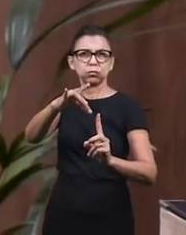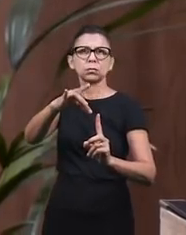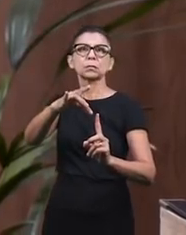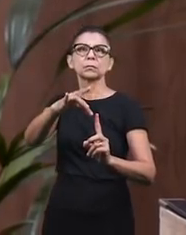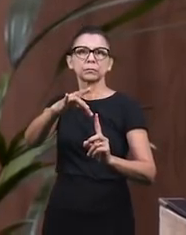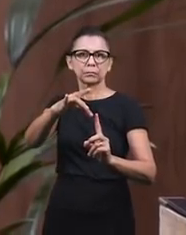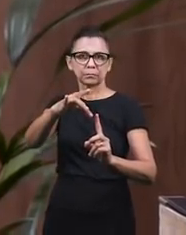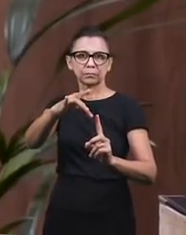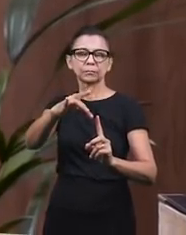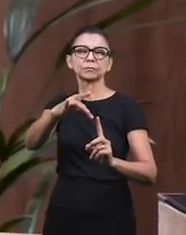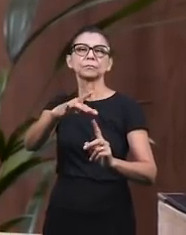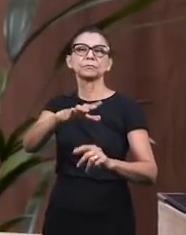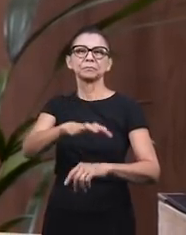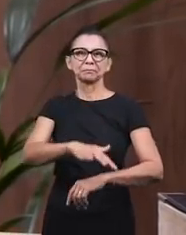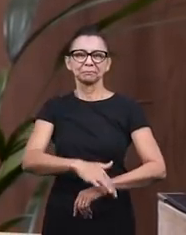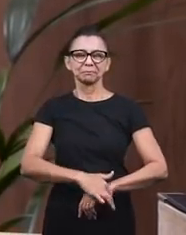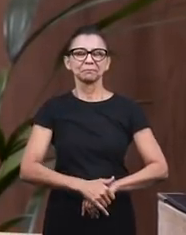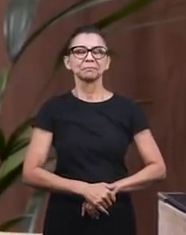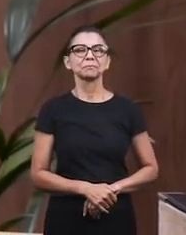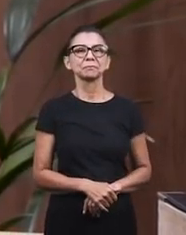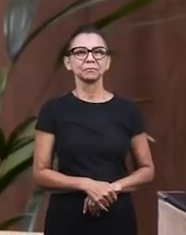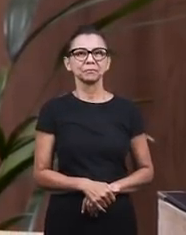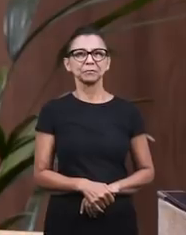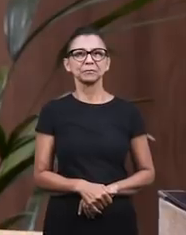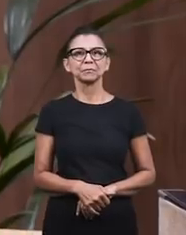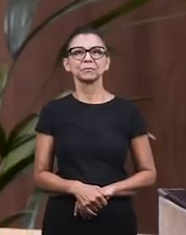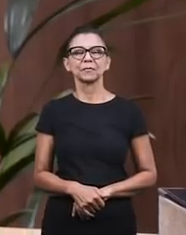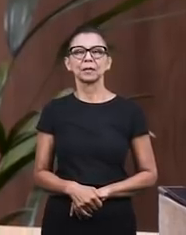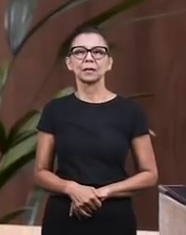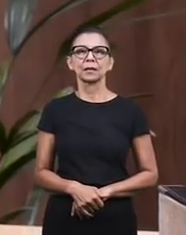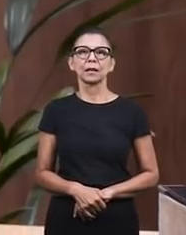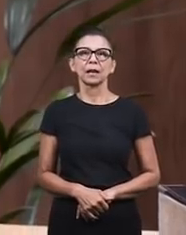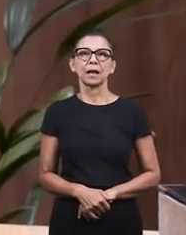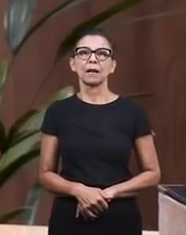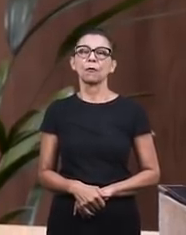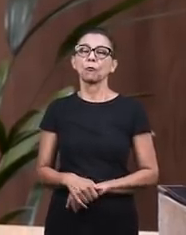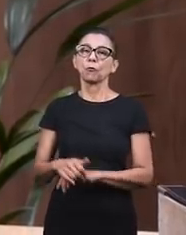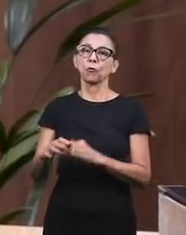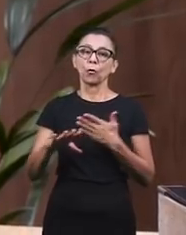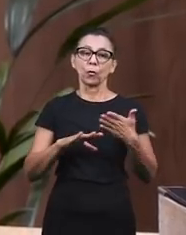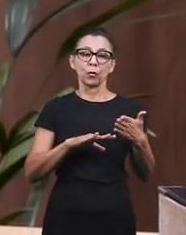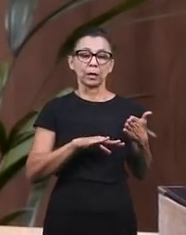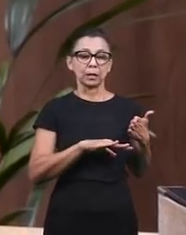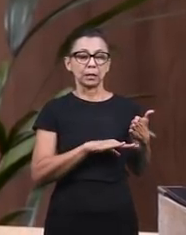Jordão e foi levado pelo Espírito ao deserto.